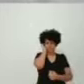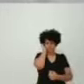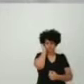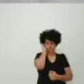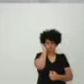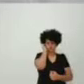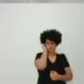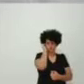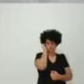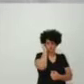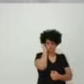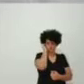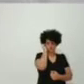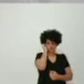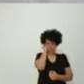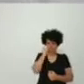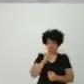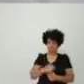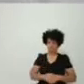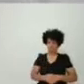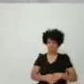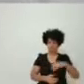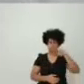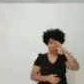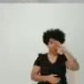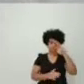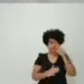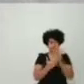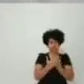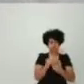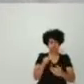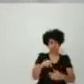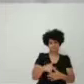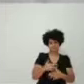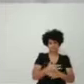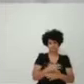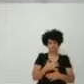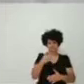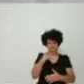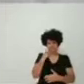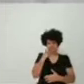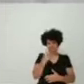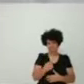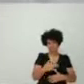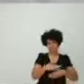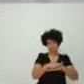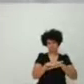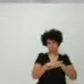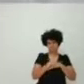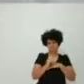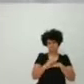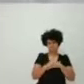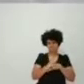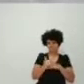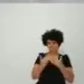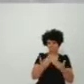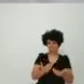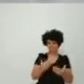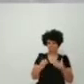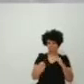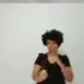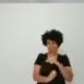principalmente acreditando na cidade de Botucatu uma empresa Como eu disse bastante querida que